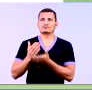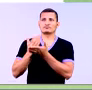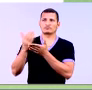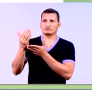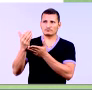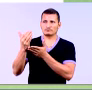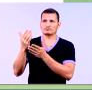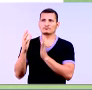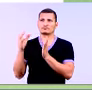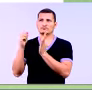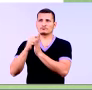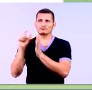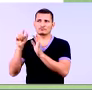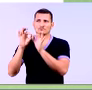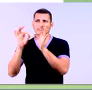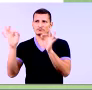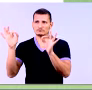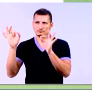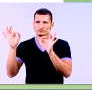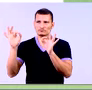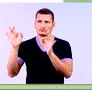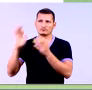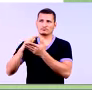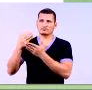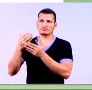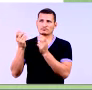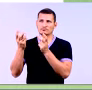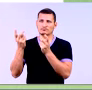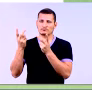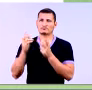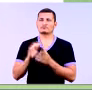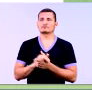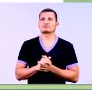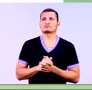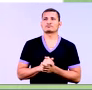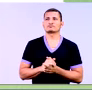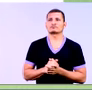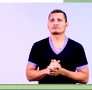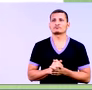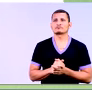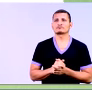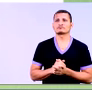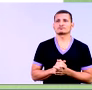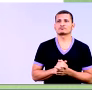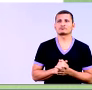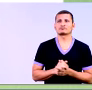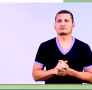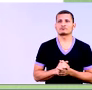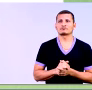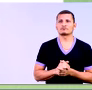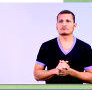o registro aqui da operação de venda, da alteração na tabela venda, que era a mesma